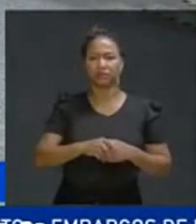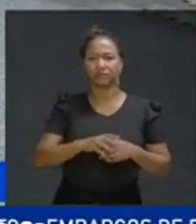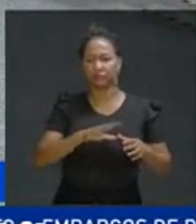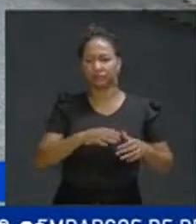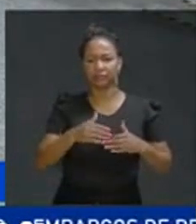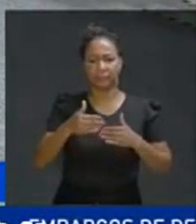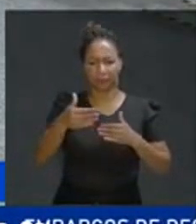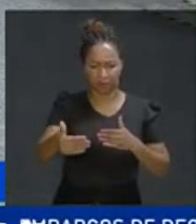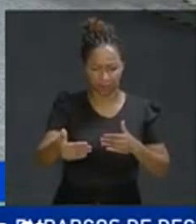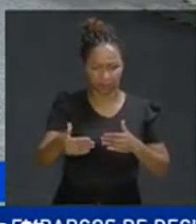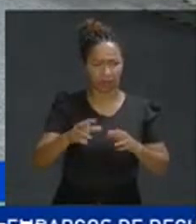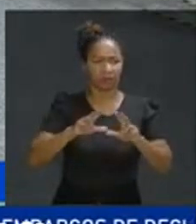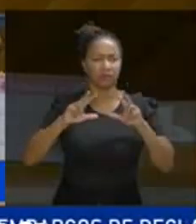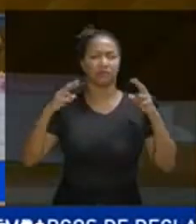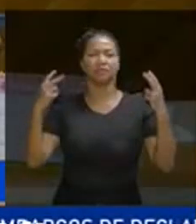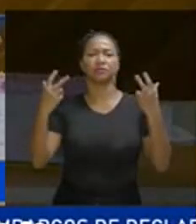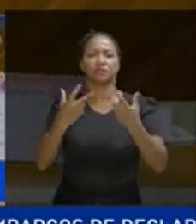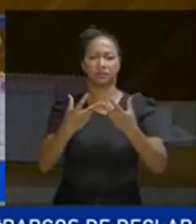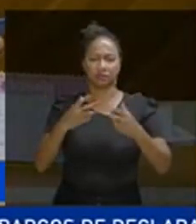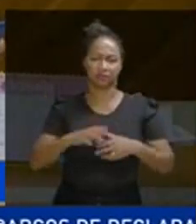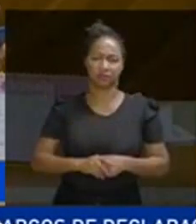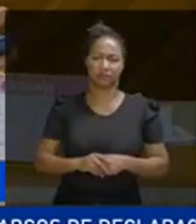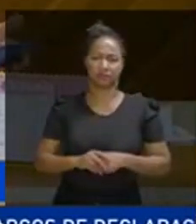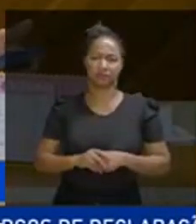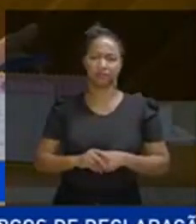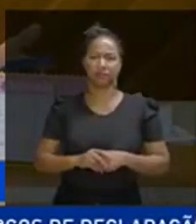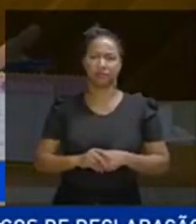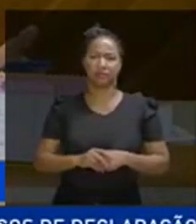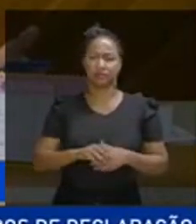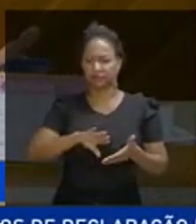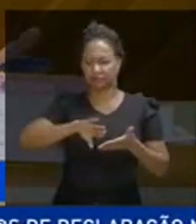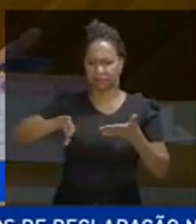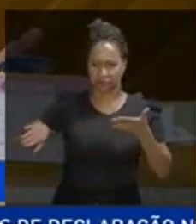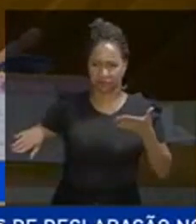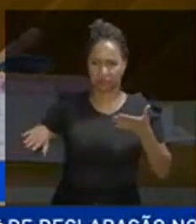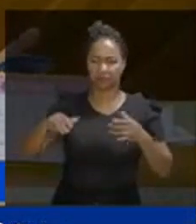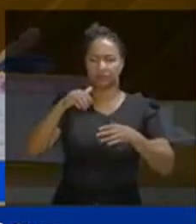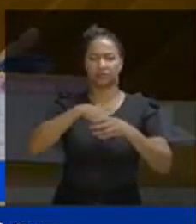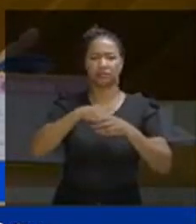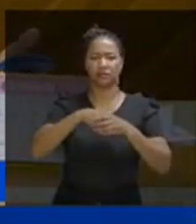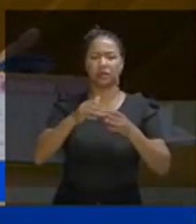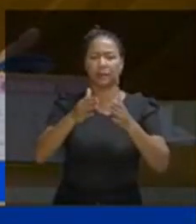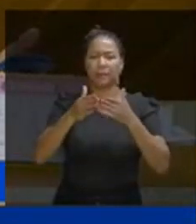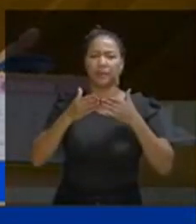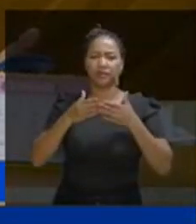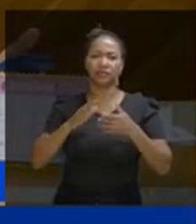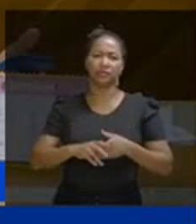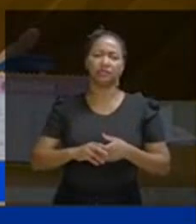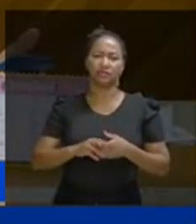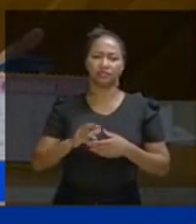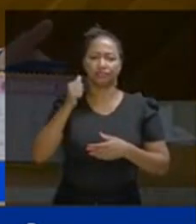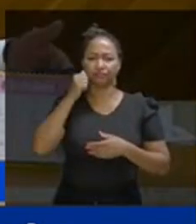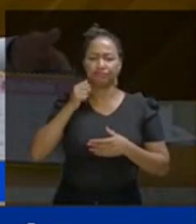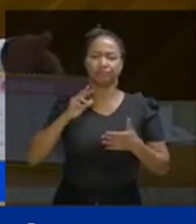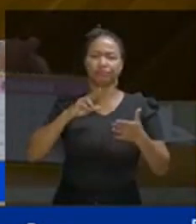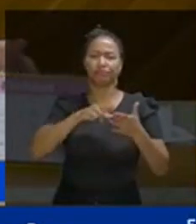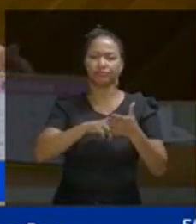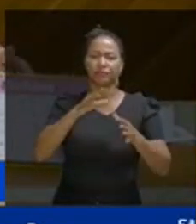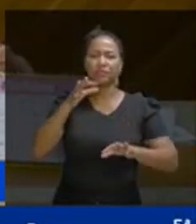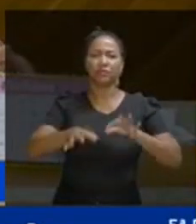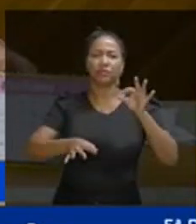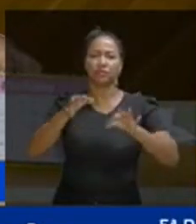favor. Tá certo, então está incluído na próxima Foco sessão. Desembargador de pauta pedido da relatora. Então,